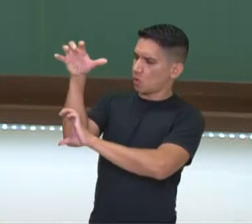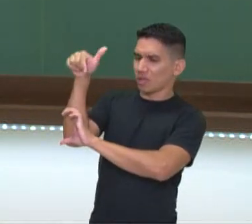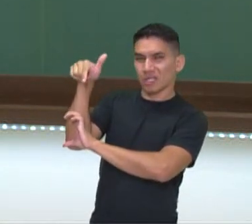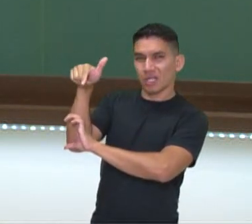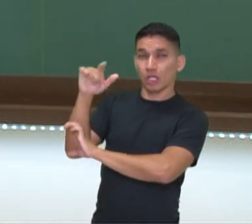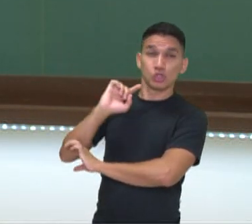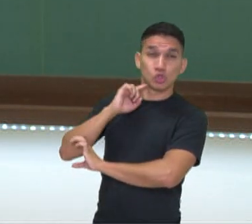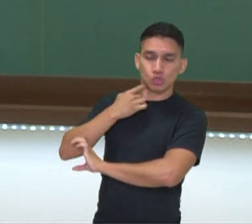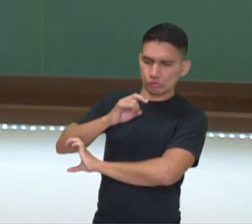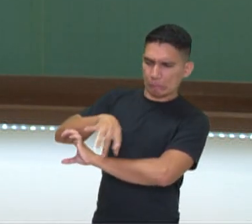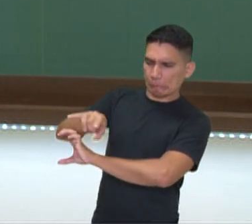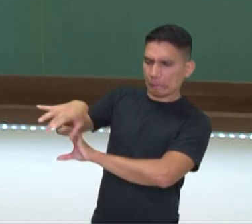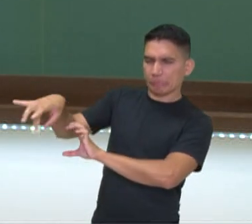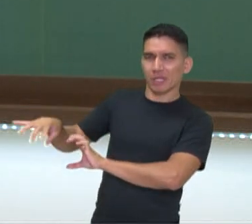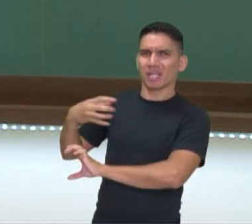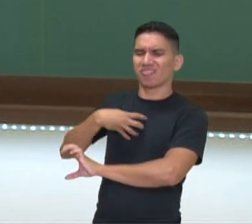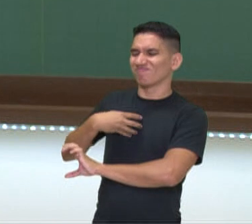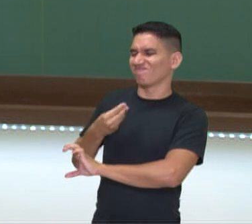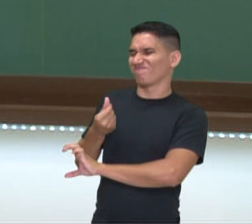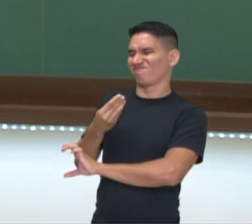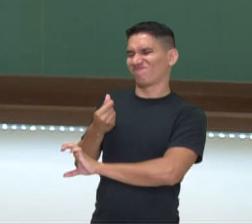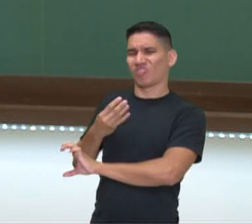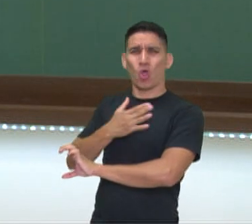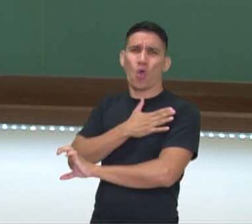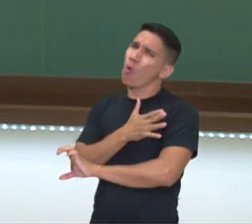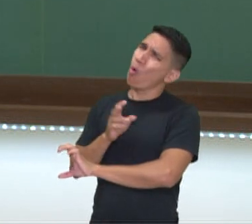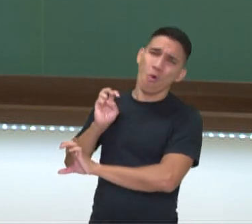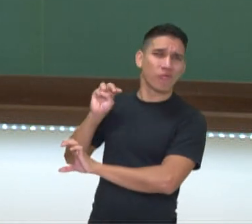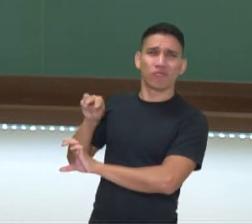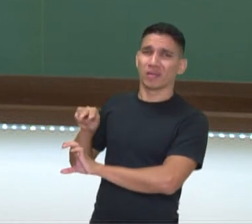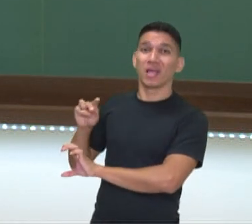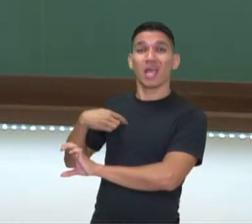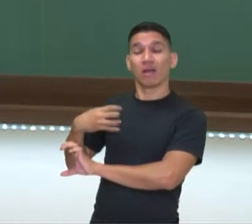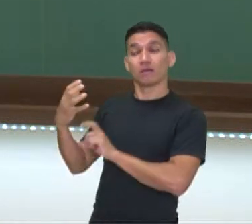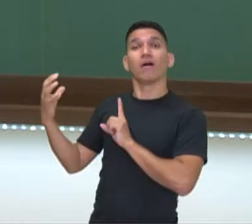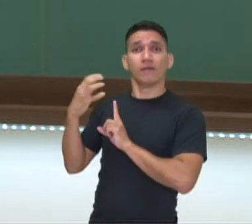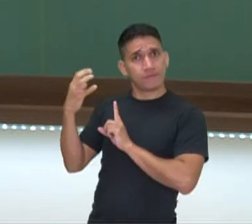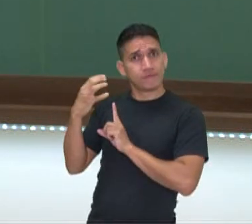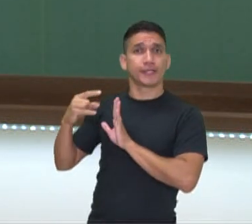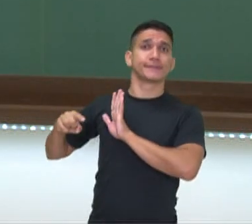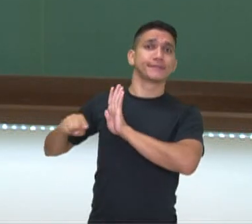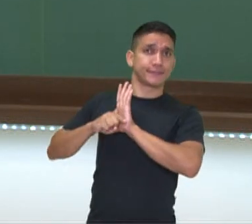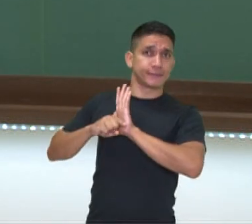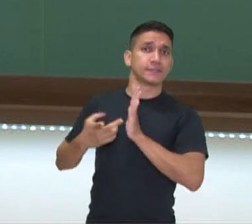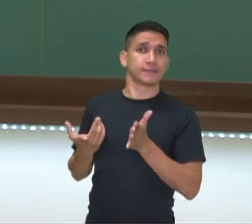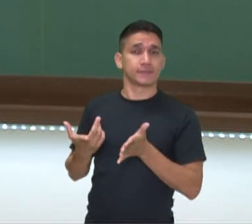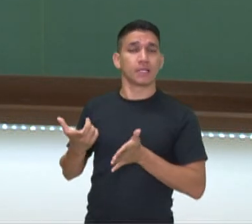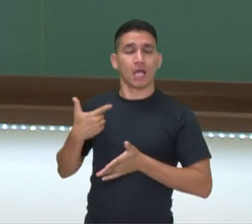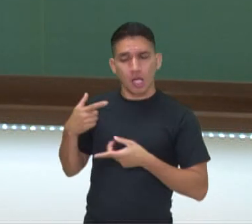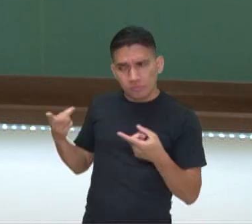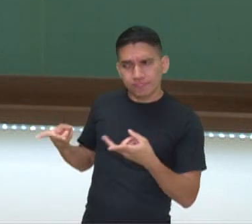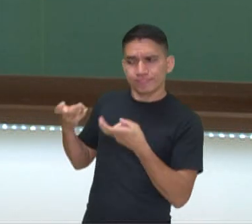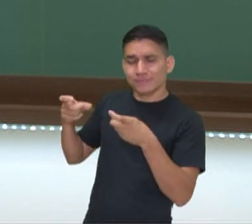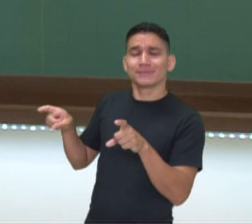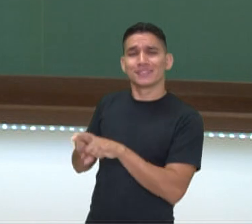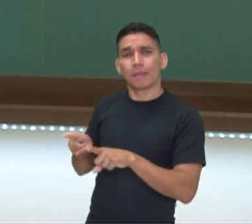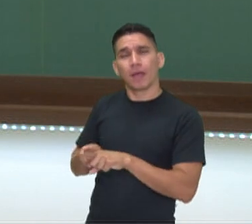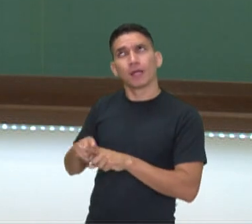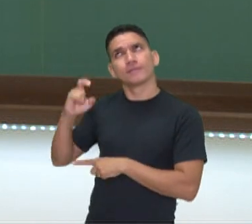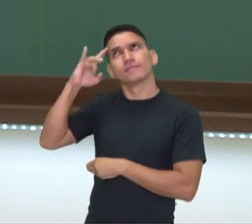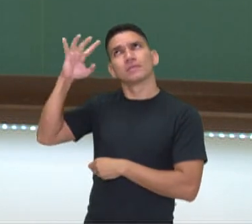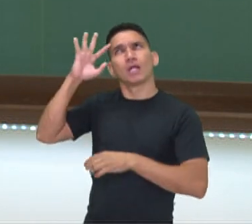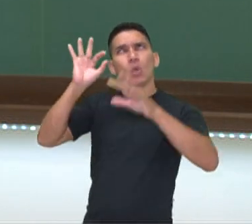nojo, desagrado, eu não gosto daquela cena, então isso me afeta de certa forma e me dá também uma